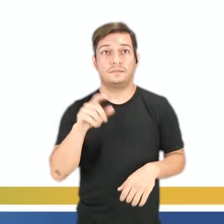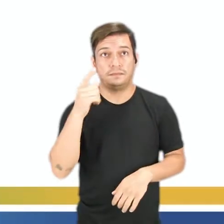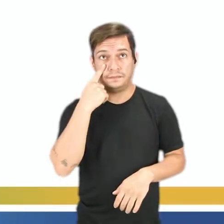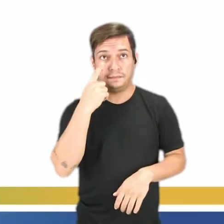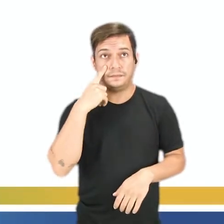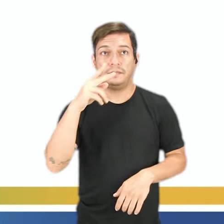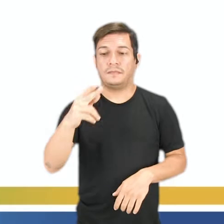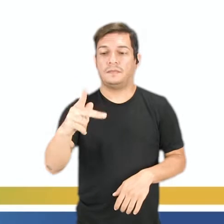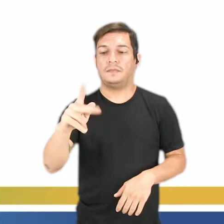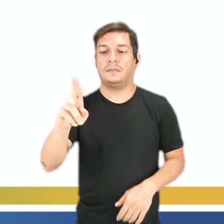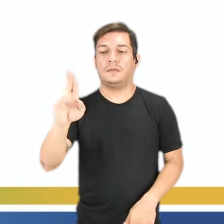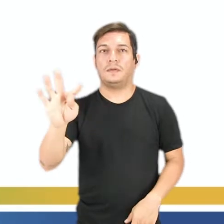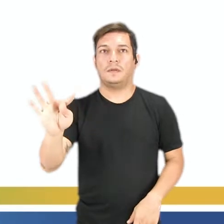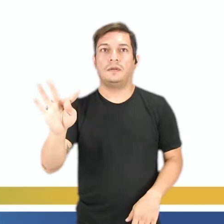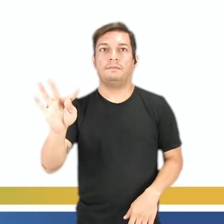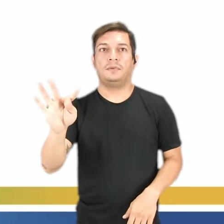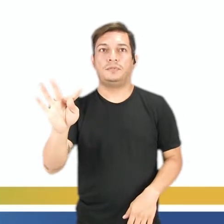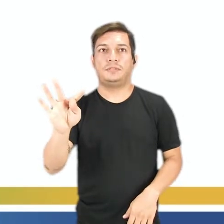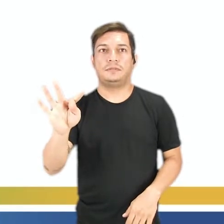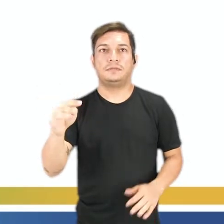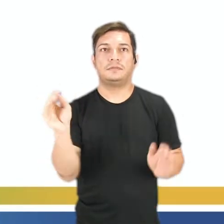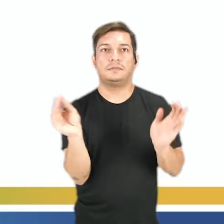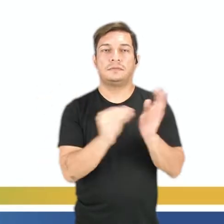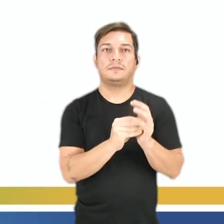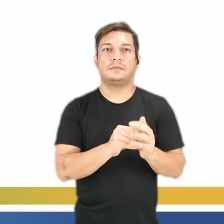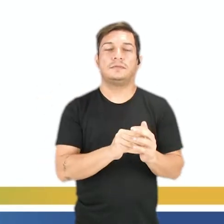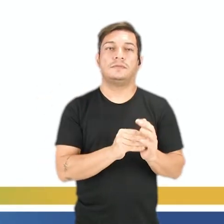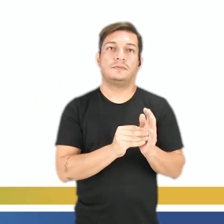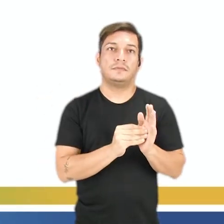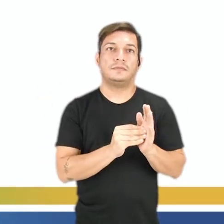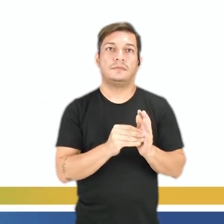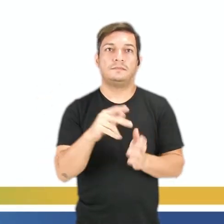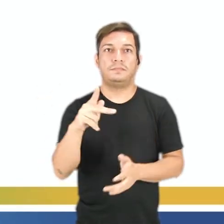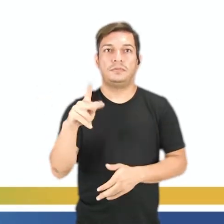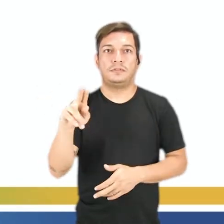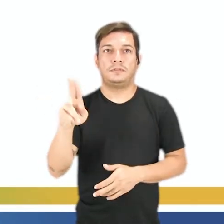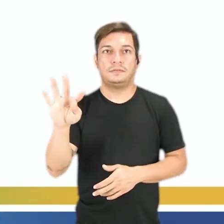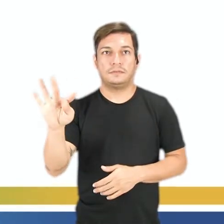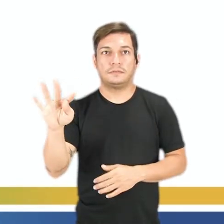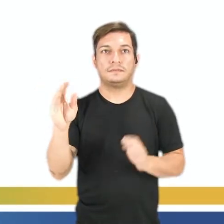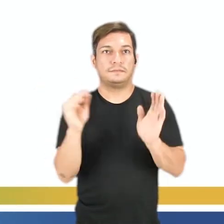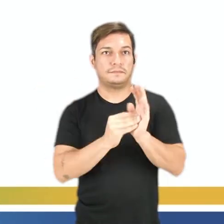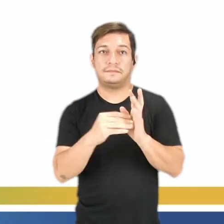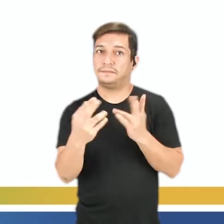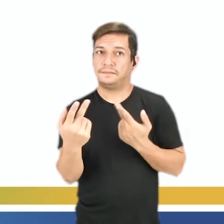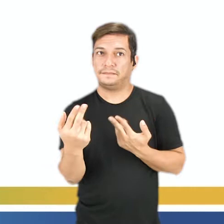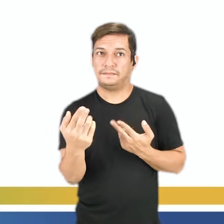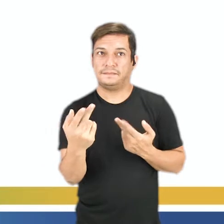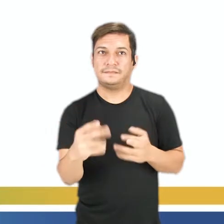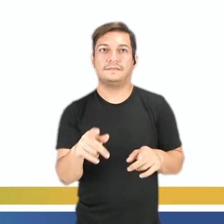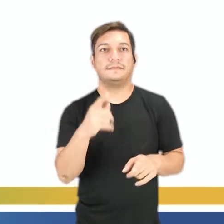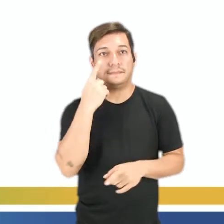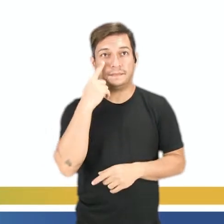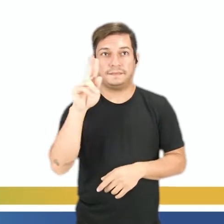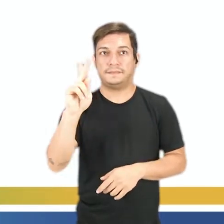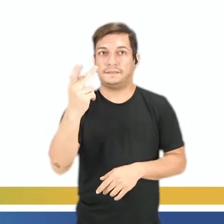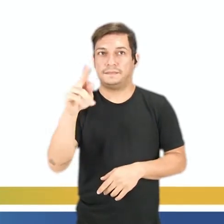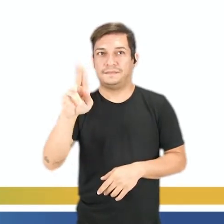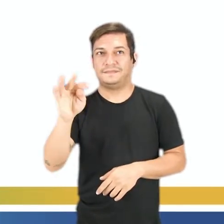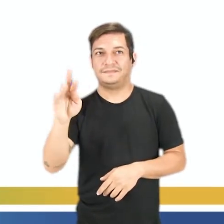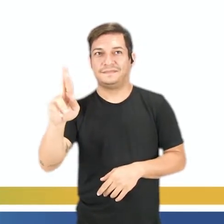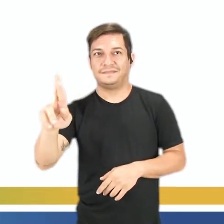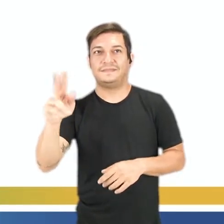facinho. Put, que significa colocar, o passado dele é put também, é a mesma coisa. Olha esse, hurt,